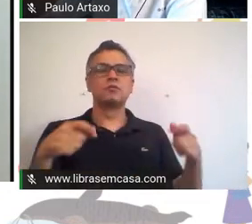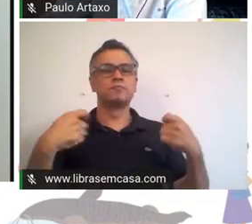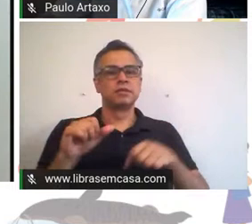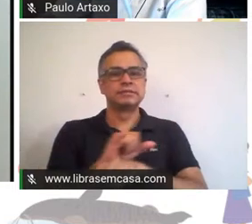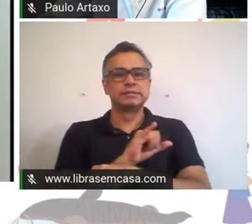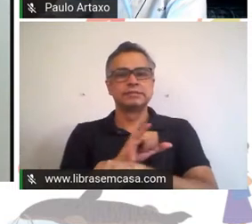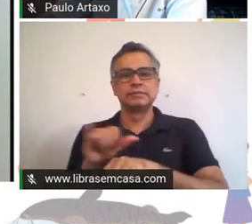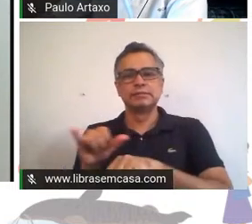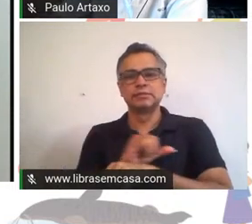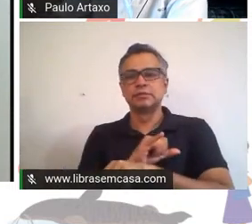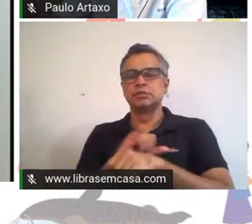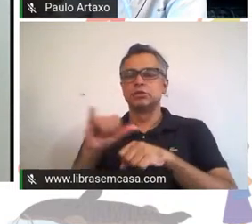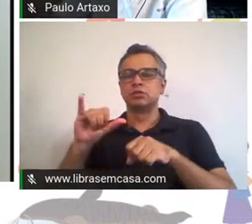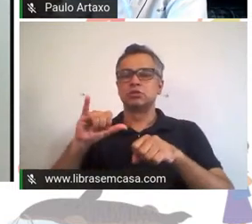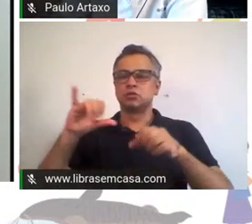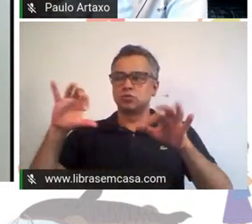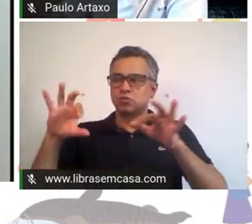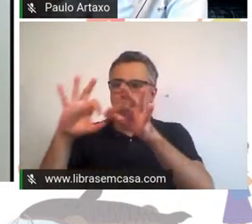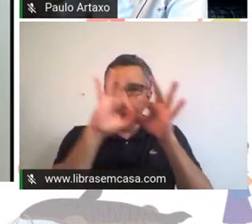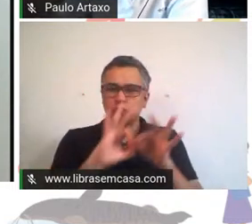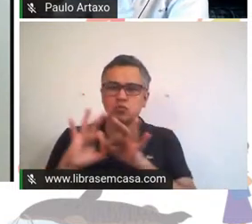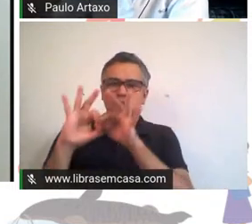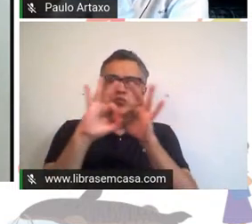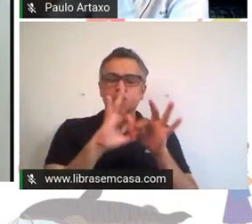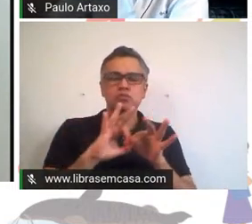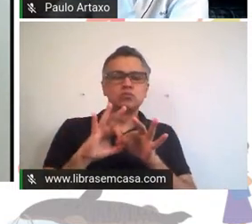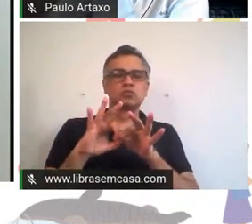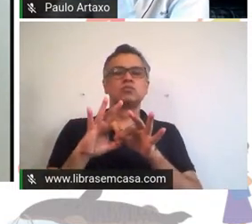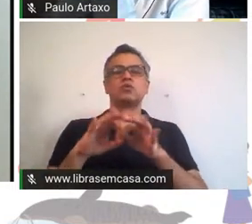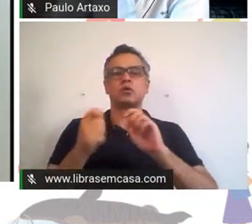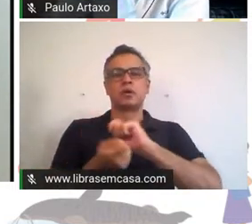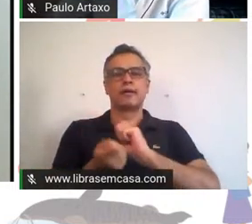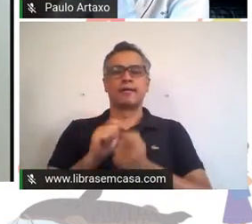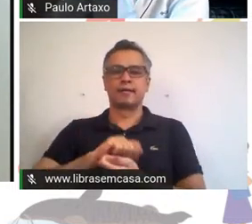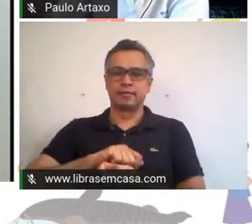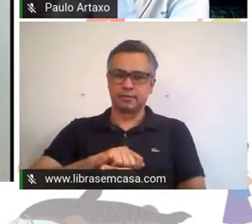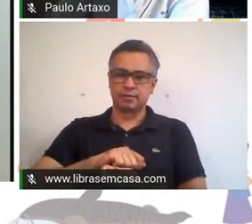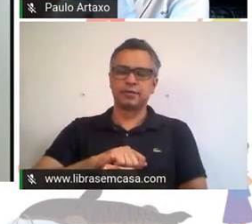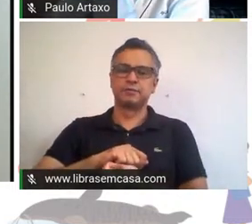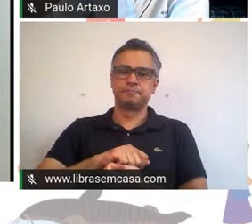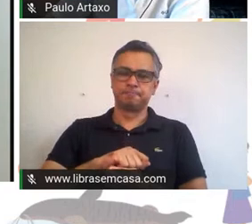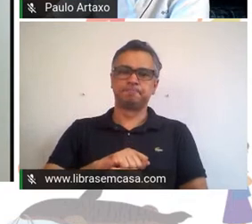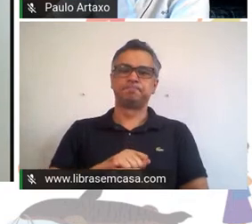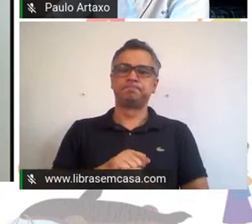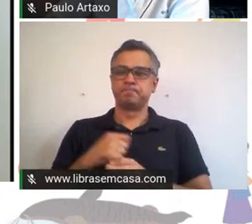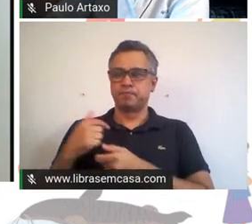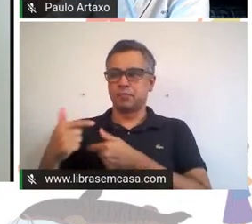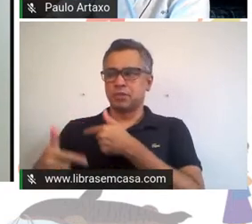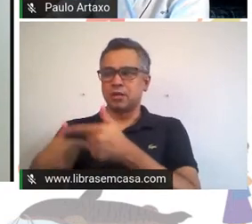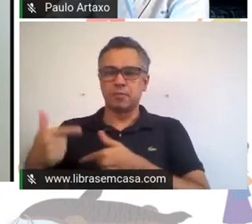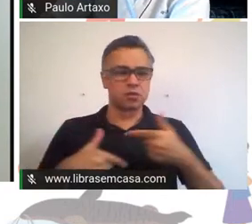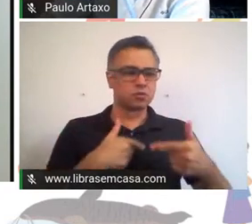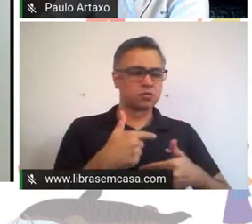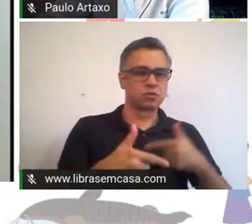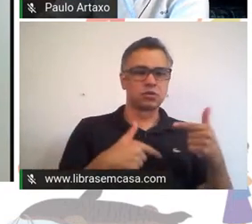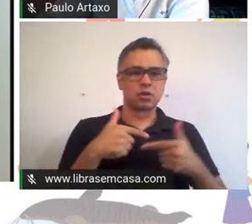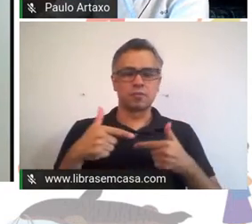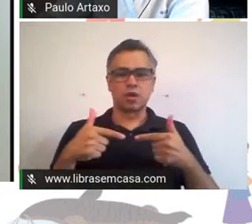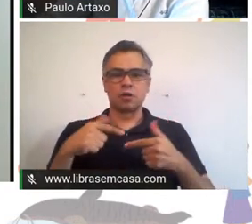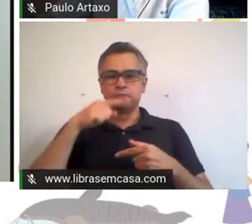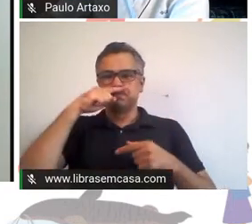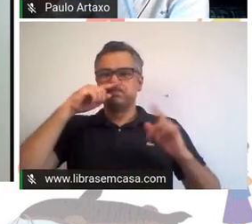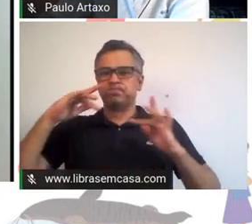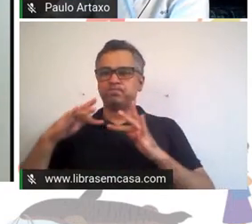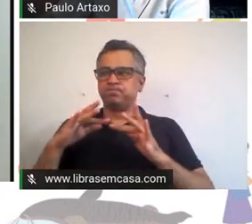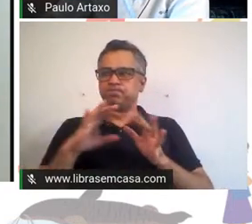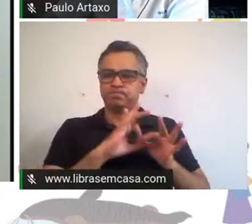estratégia unificada de mitigação e de adaptação. E essa sinergia de ações é essencial também para a saúde do planeta, para a saúde e para o